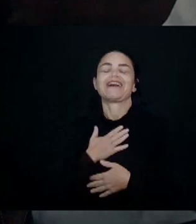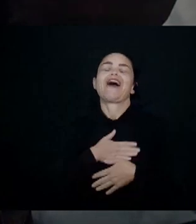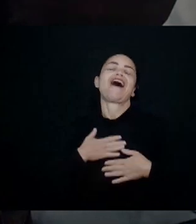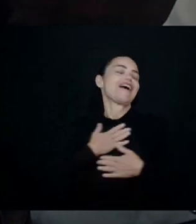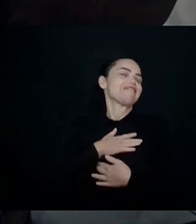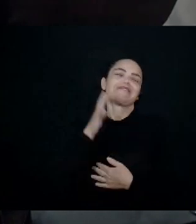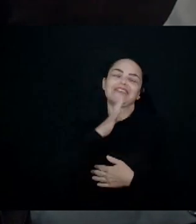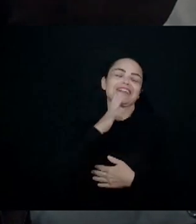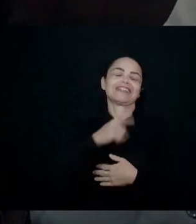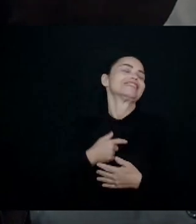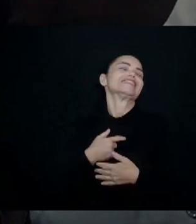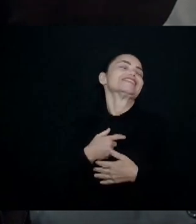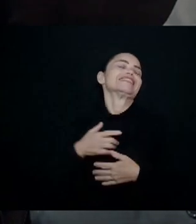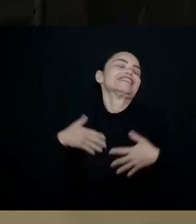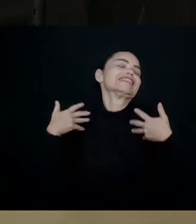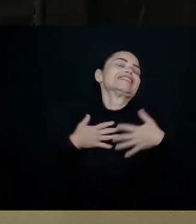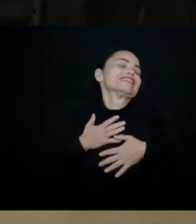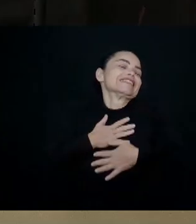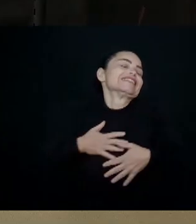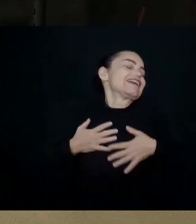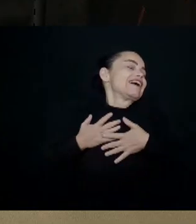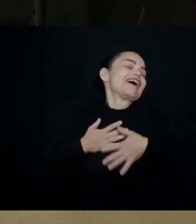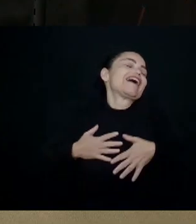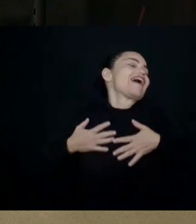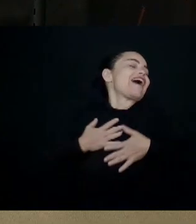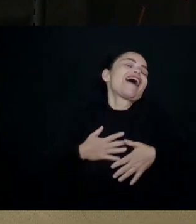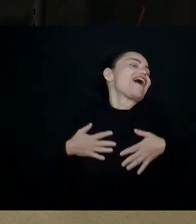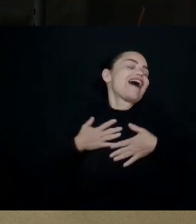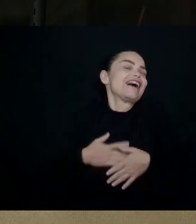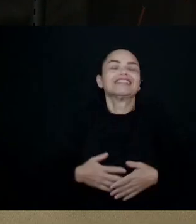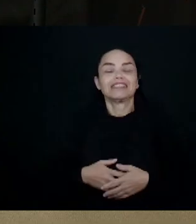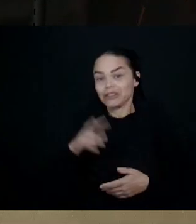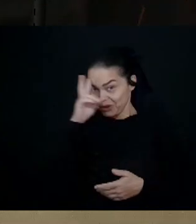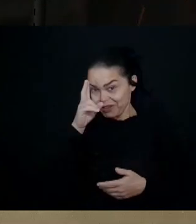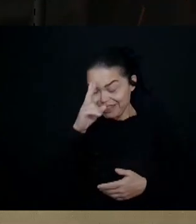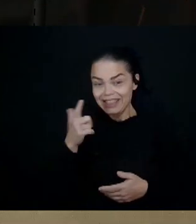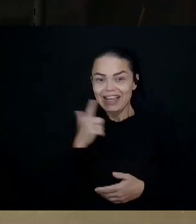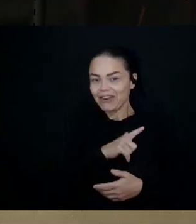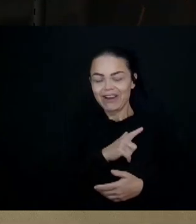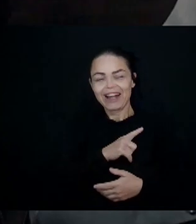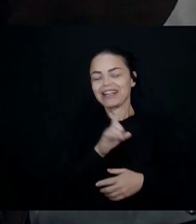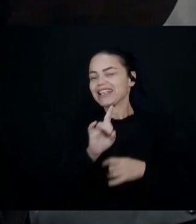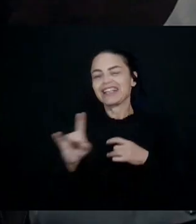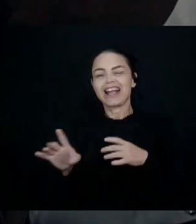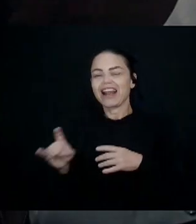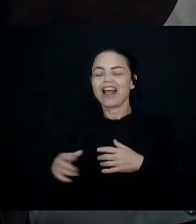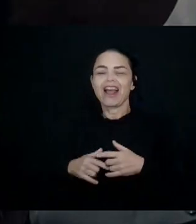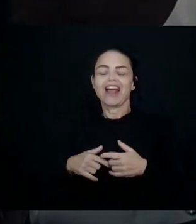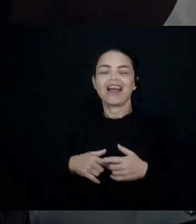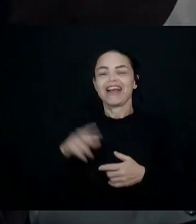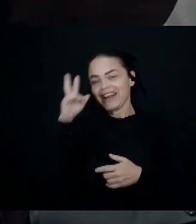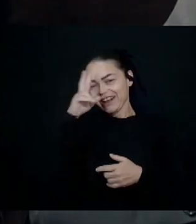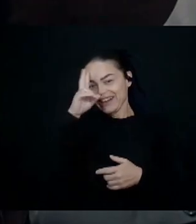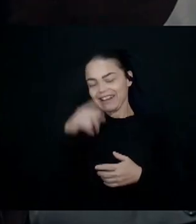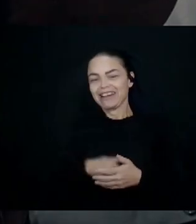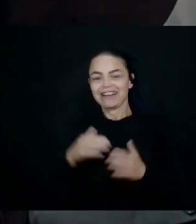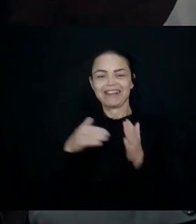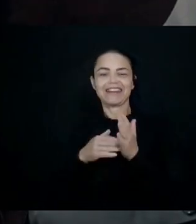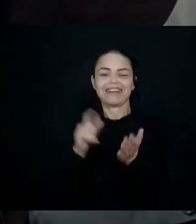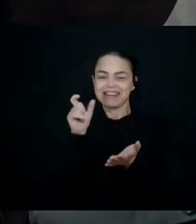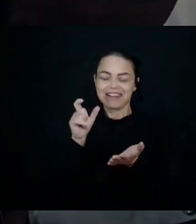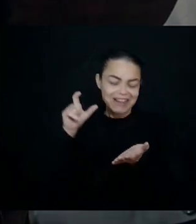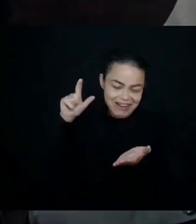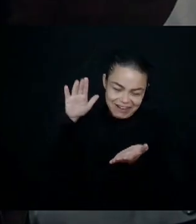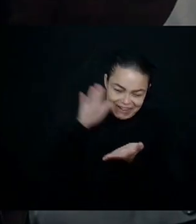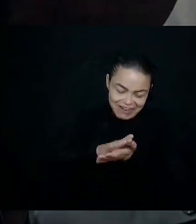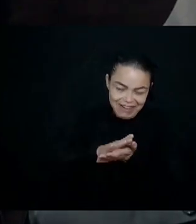certeza dá uma nostalgia. Você lembra de cada conquista por cada figurinha? Com certeza. Eu lembro, inclusive, qual que foi minha última figurinha do meu